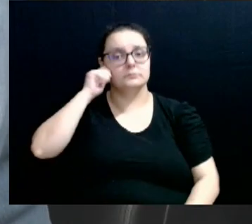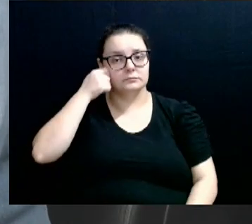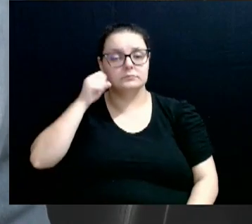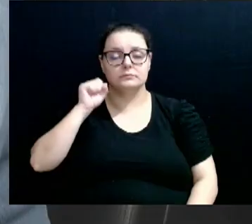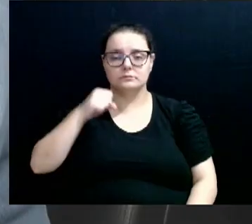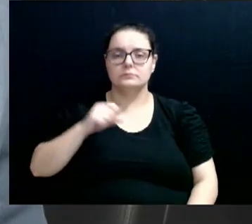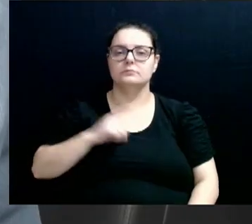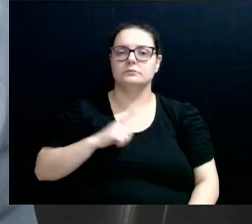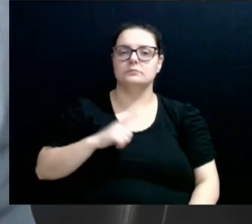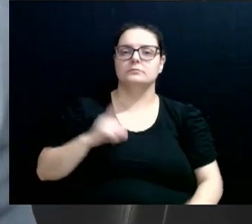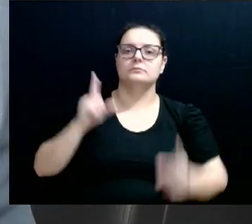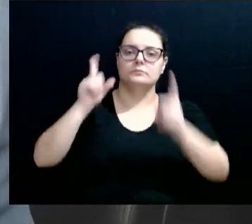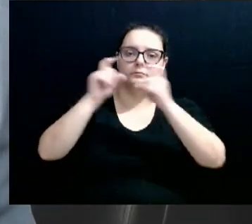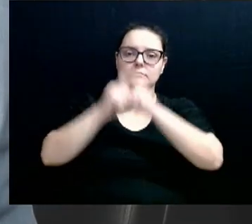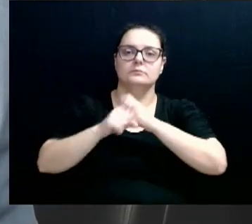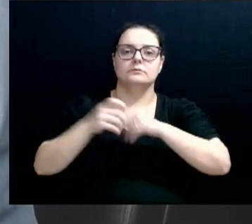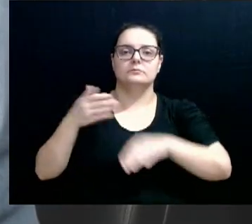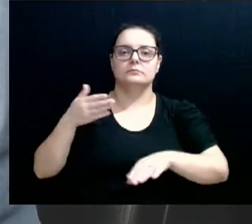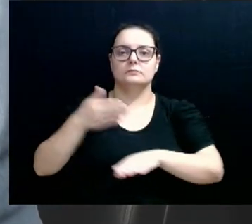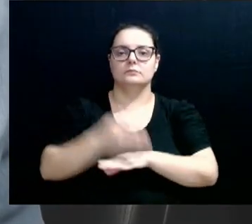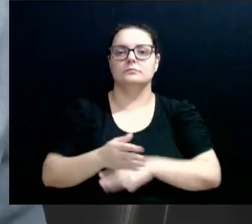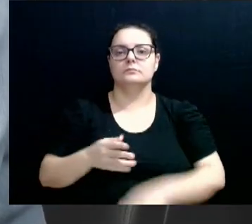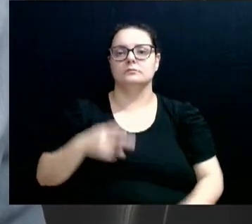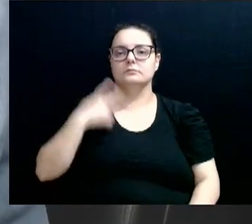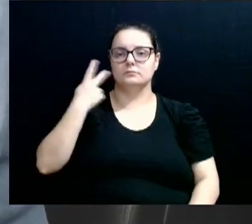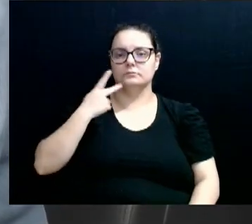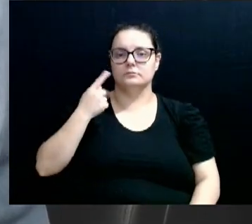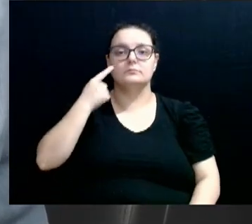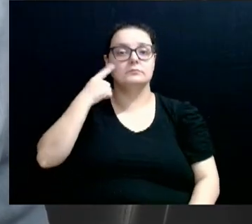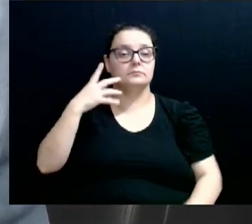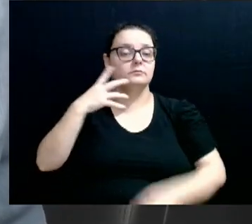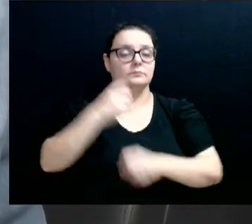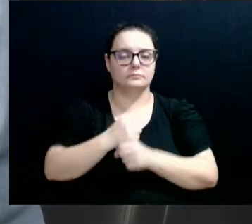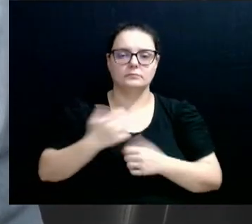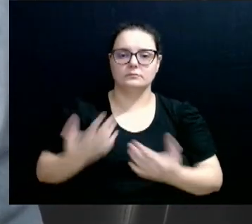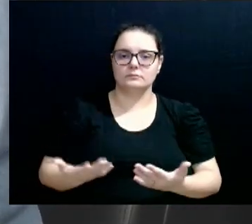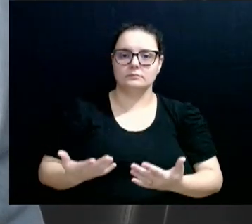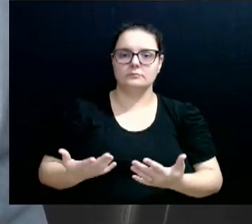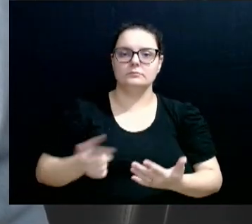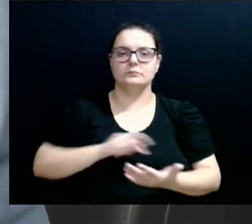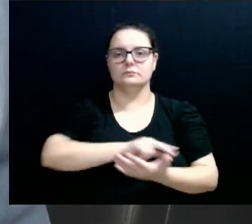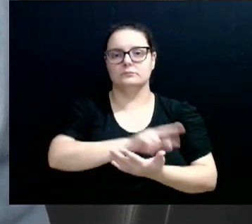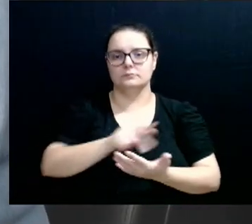com acesso às políticas de maneira geral, e entre elas o mercado de trabalho.